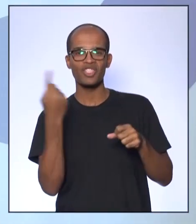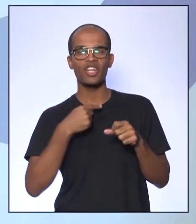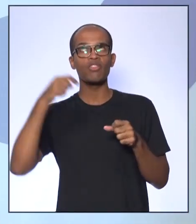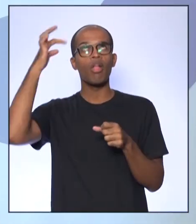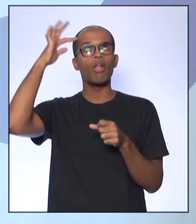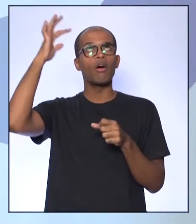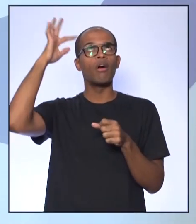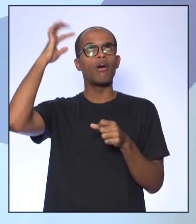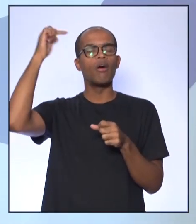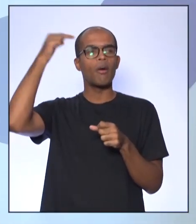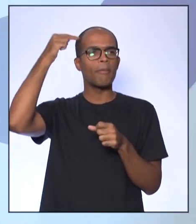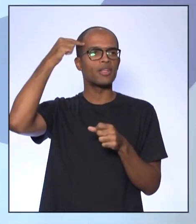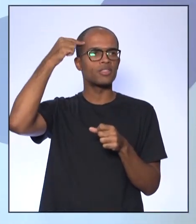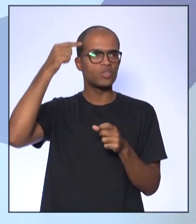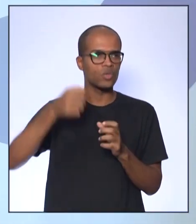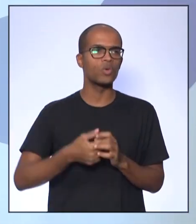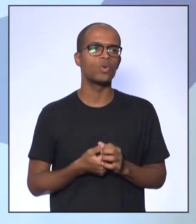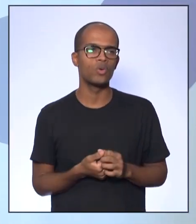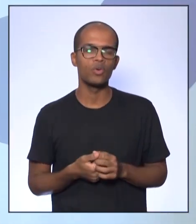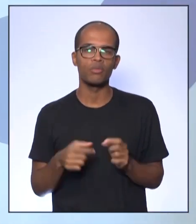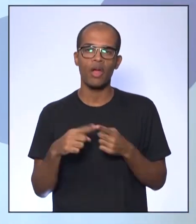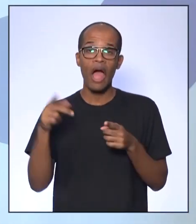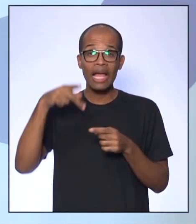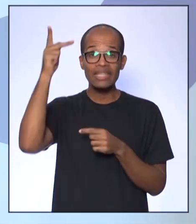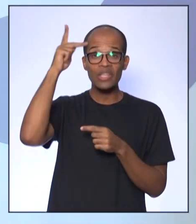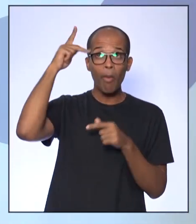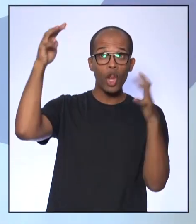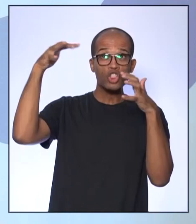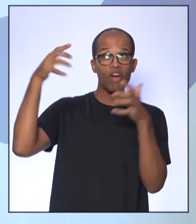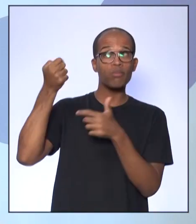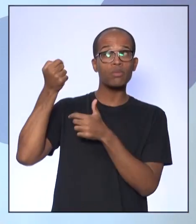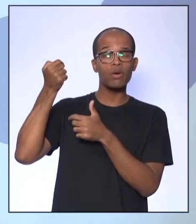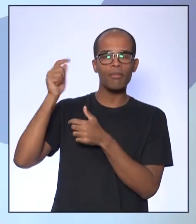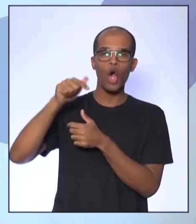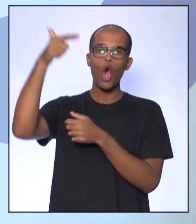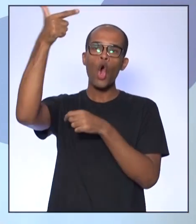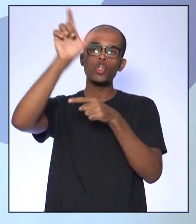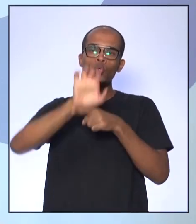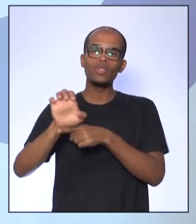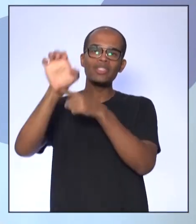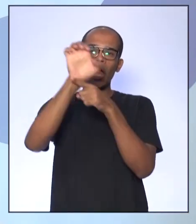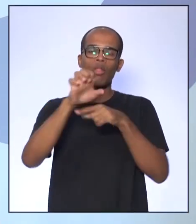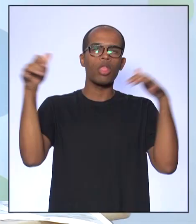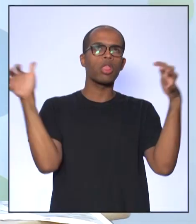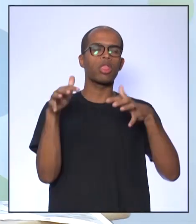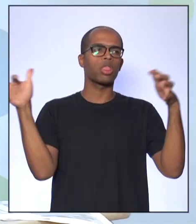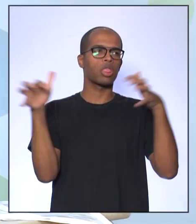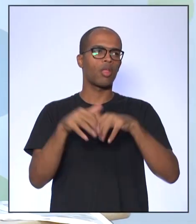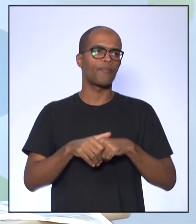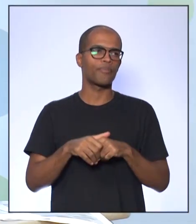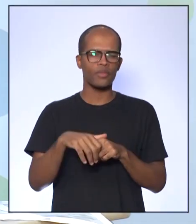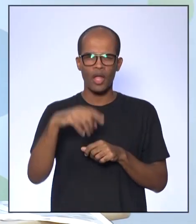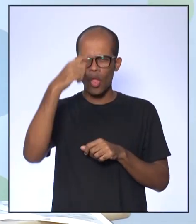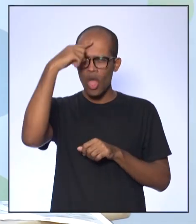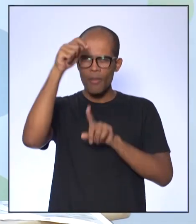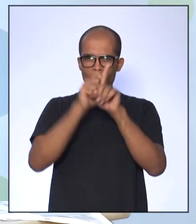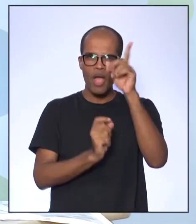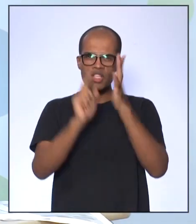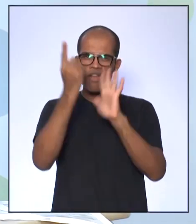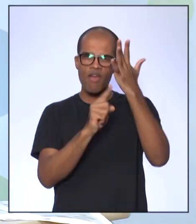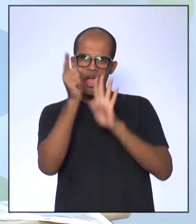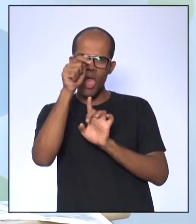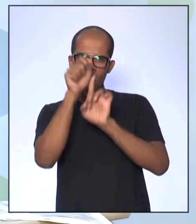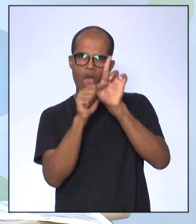da memória aí, porque faz um tempinho que não chove aqui em São Paulo, mas em outros estados está chovendo bastante. Eu lembro de umas últimas chuvas no mês de fevereiro, janeiro, que